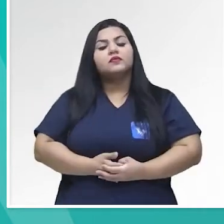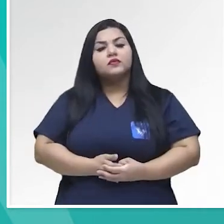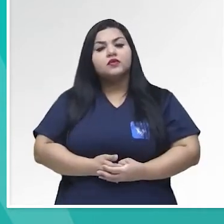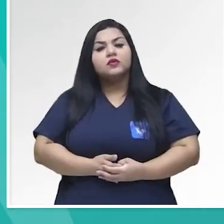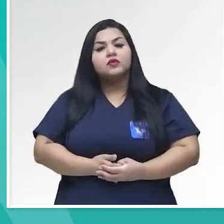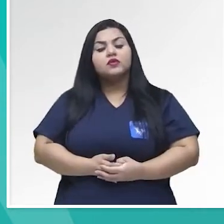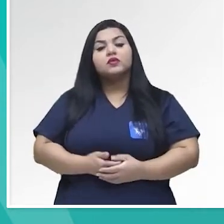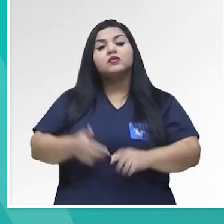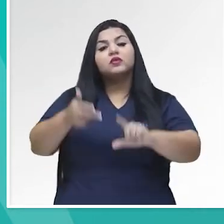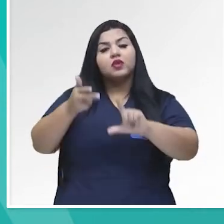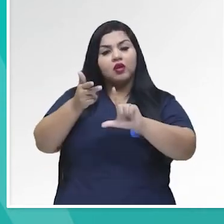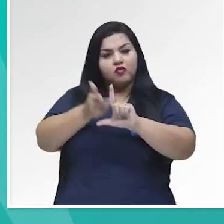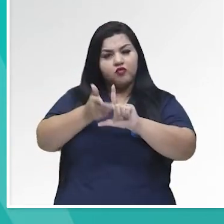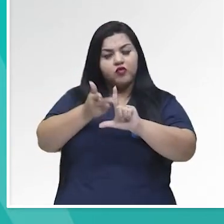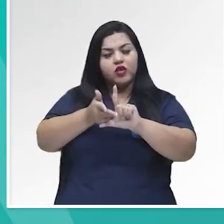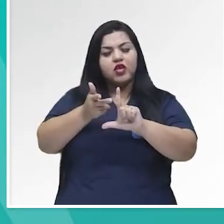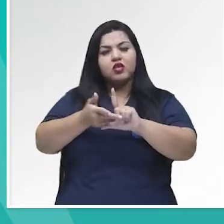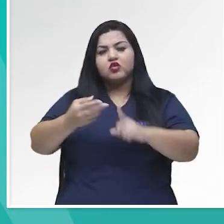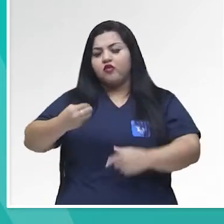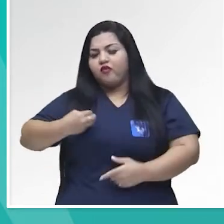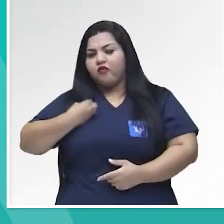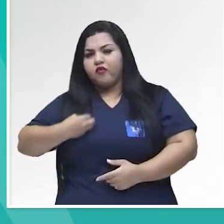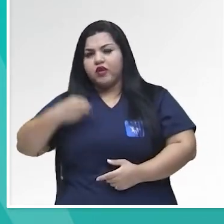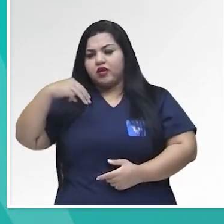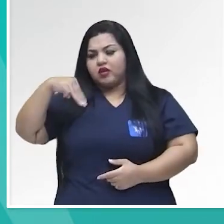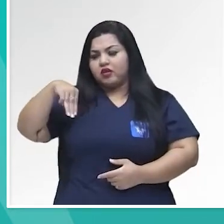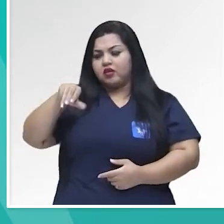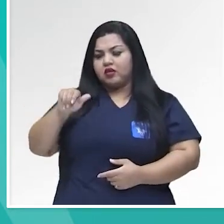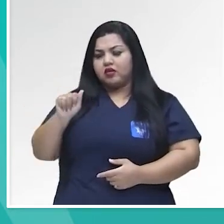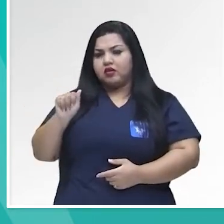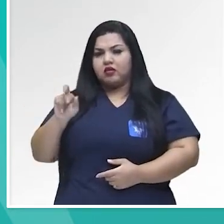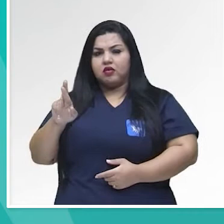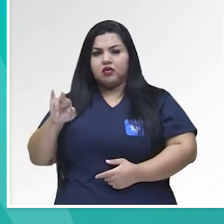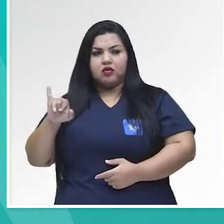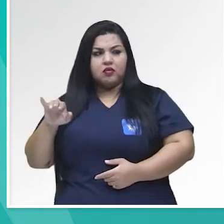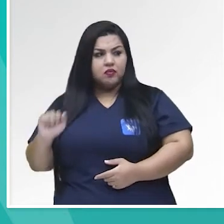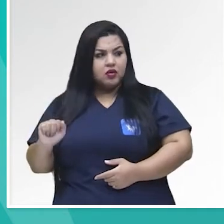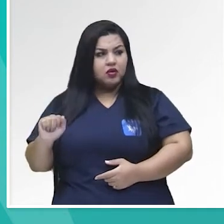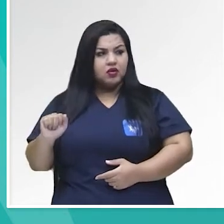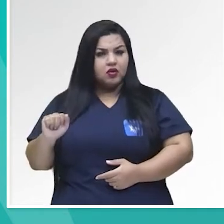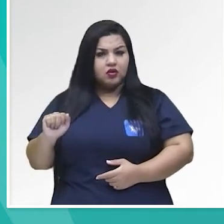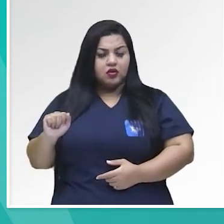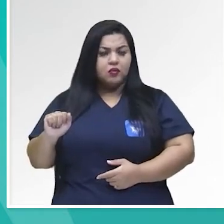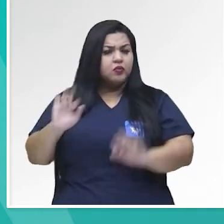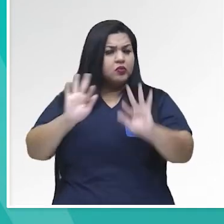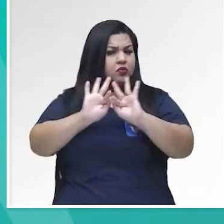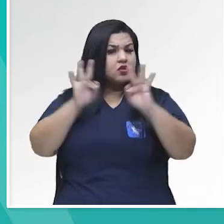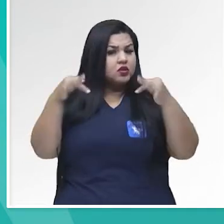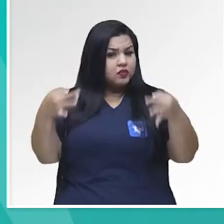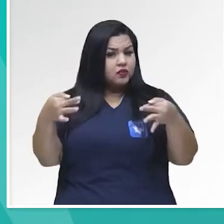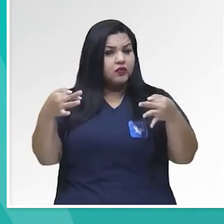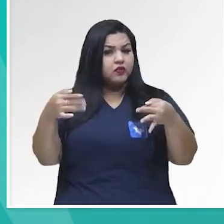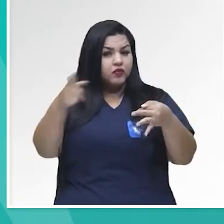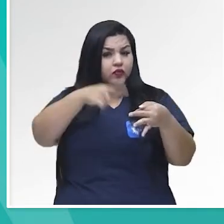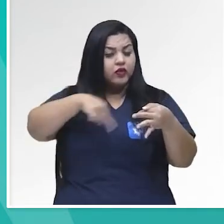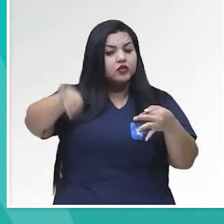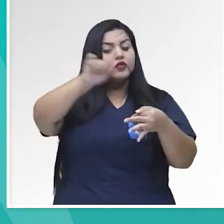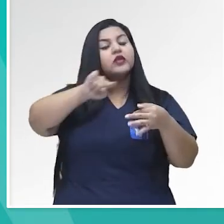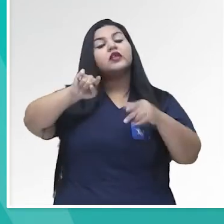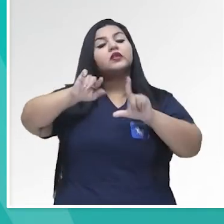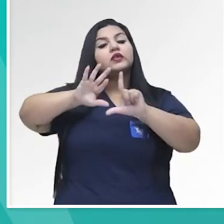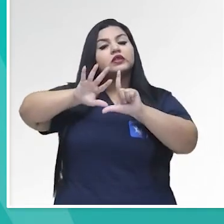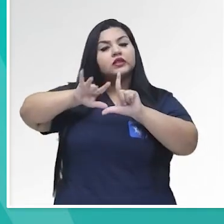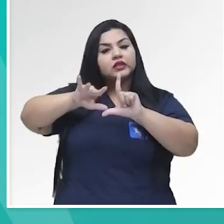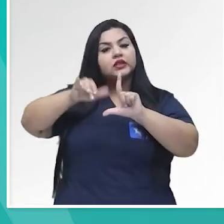vídeo Vida de Maria. O que você vai fazer agora nesse momento? Muito simples. Você vai pegar o seu celular, você